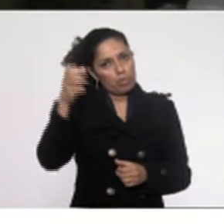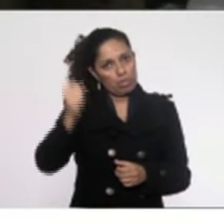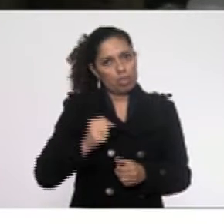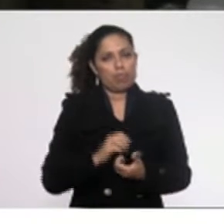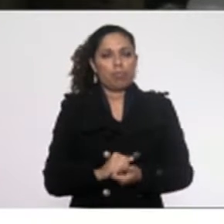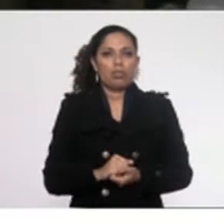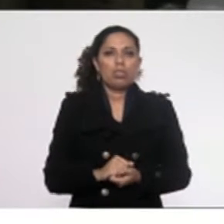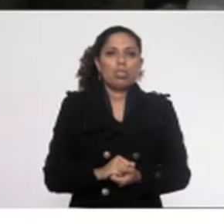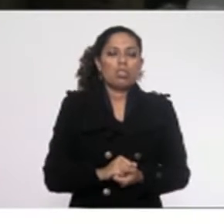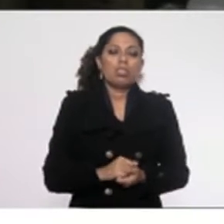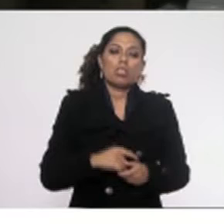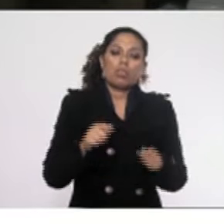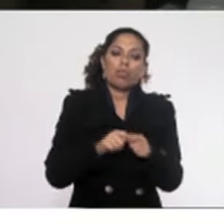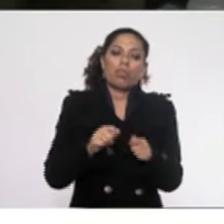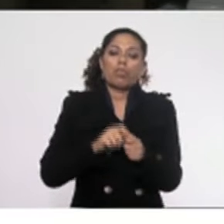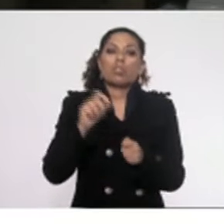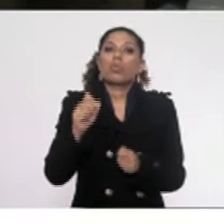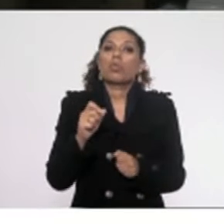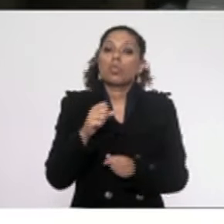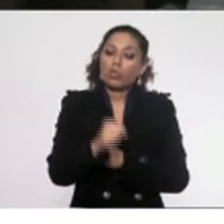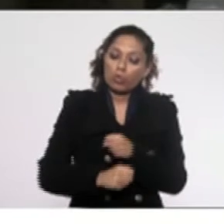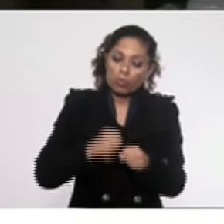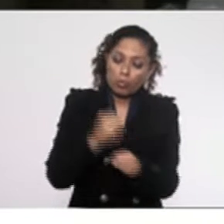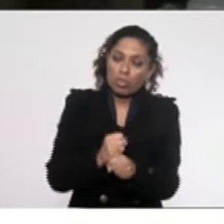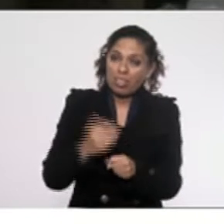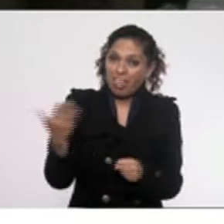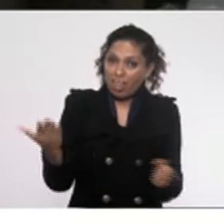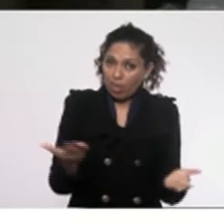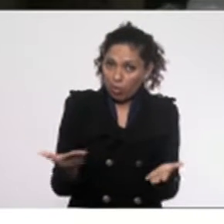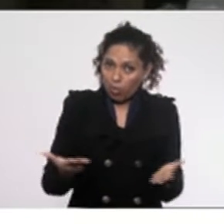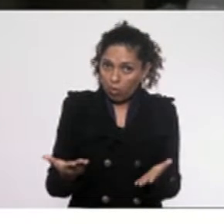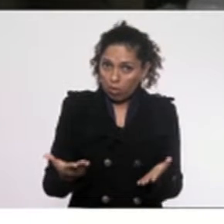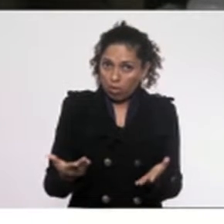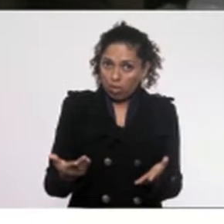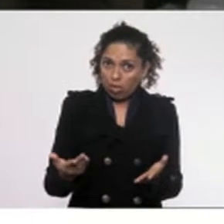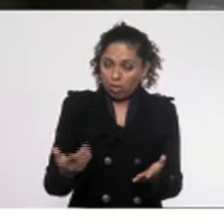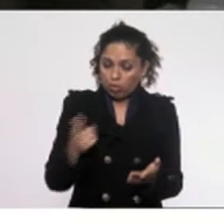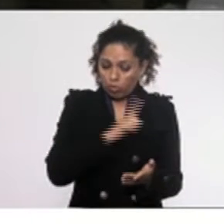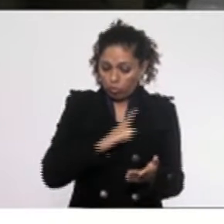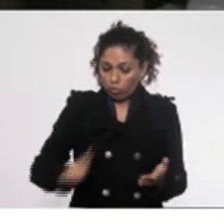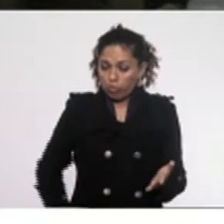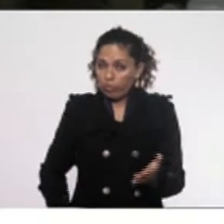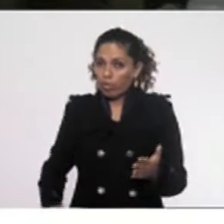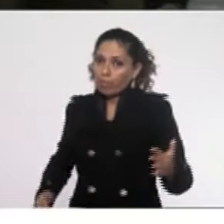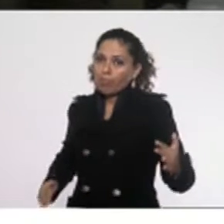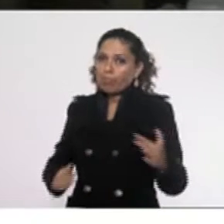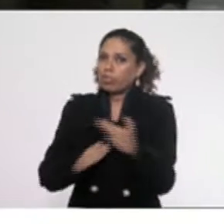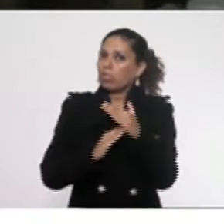isso vai fazer com que, no último ano deste governo, ele estoure